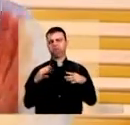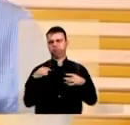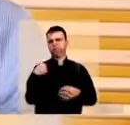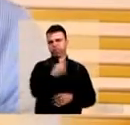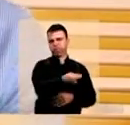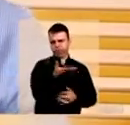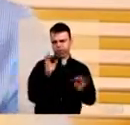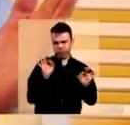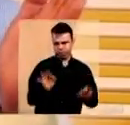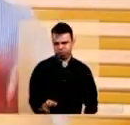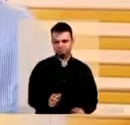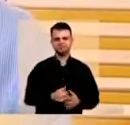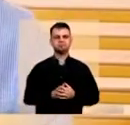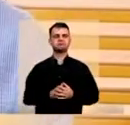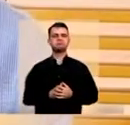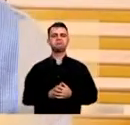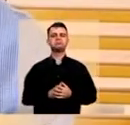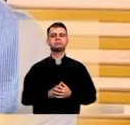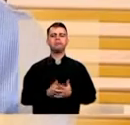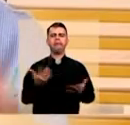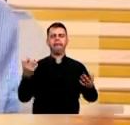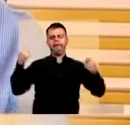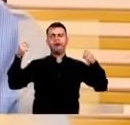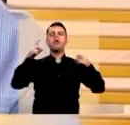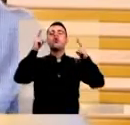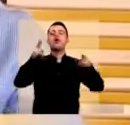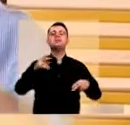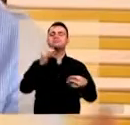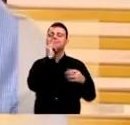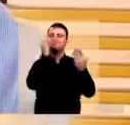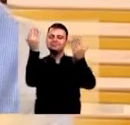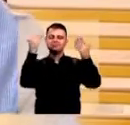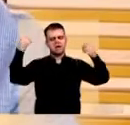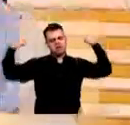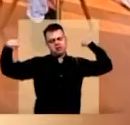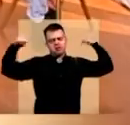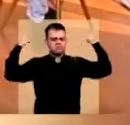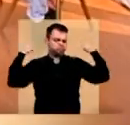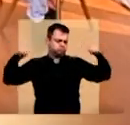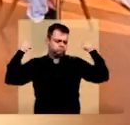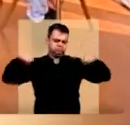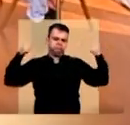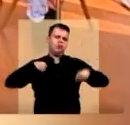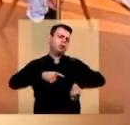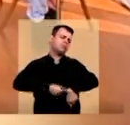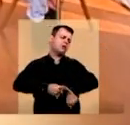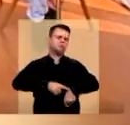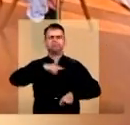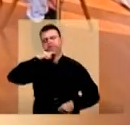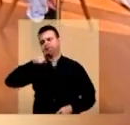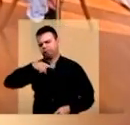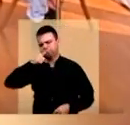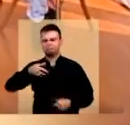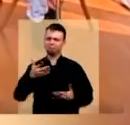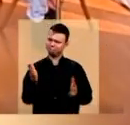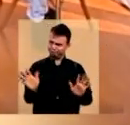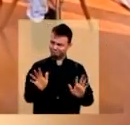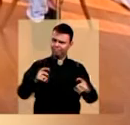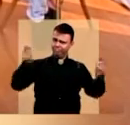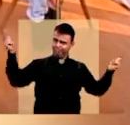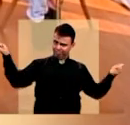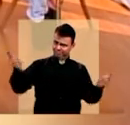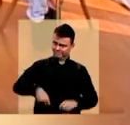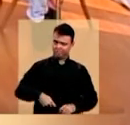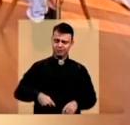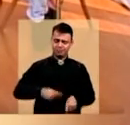como, por exemplo, achar que não vai fazer ginástica, não vai fazer exercício, vai fazer esporte por falta de tempo. Quando